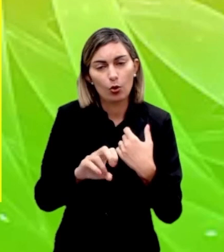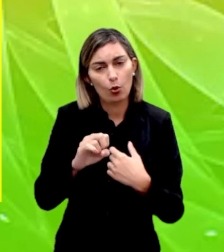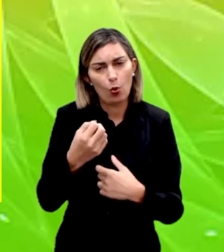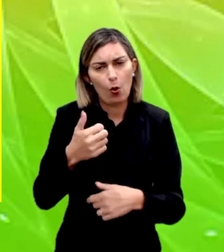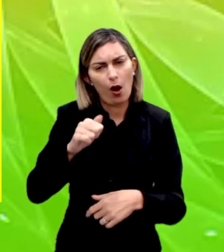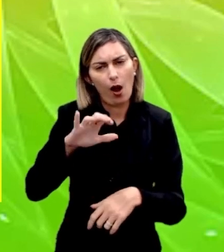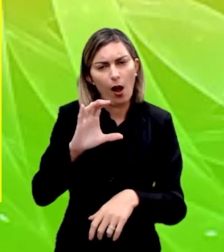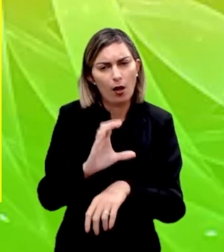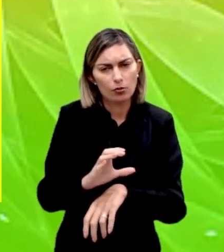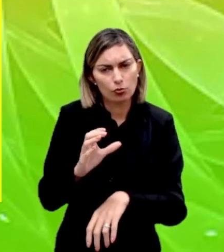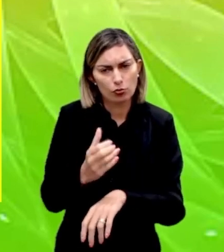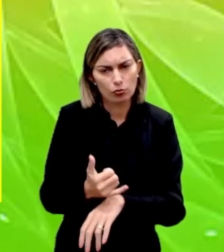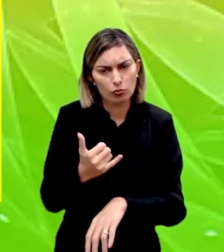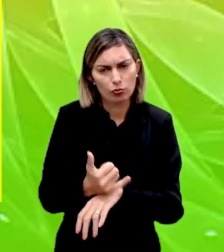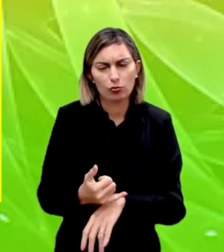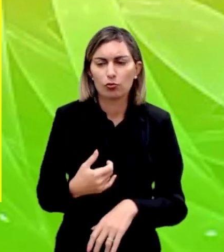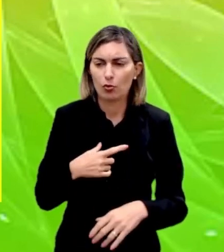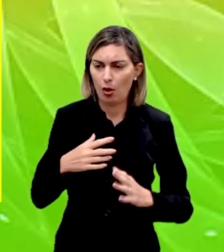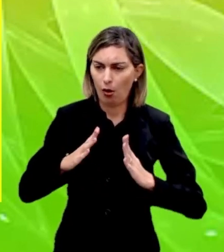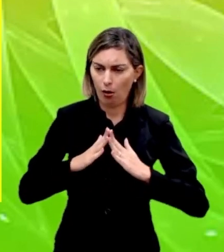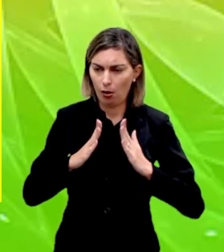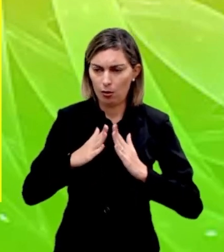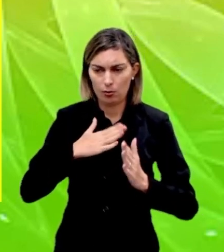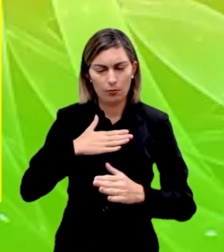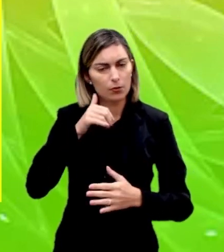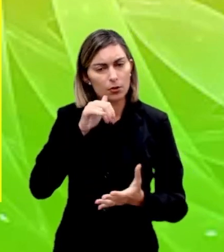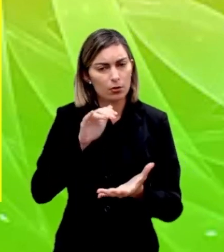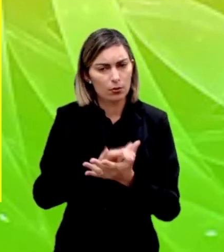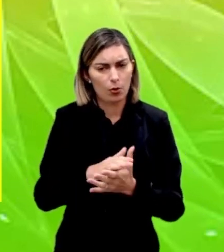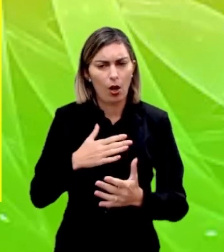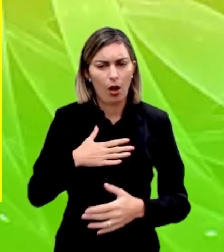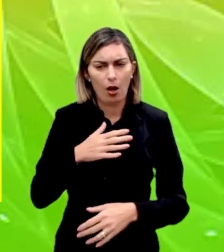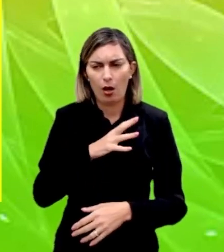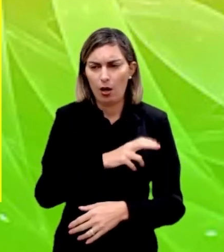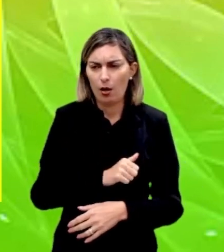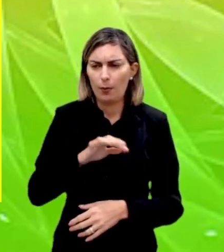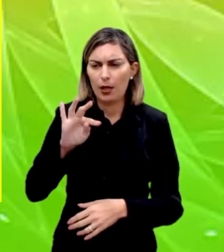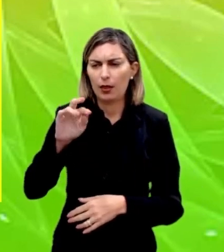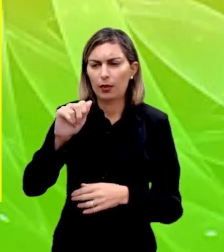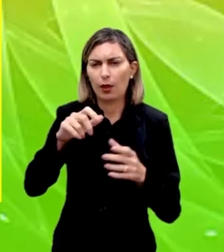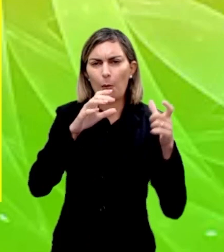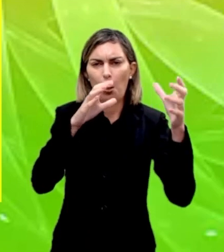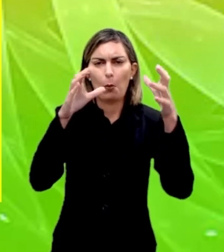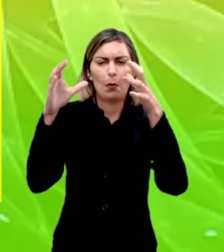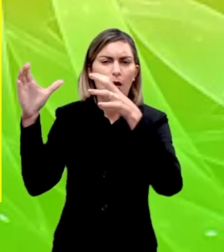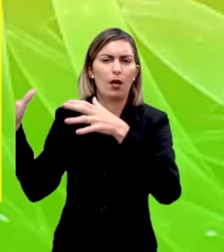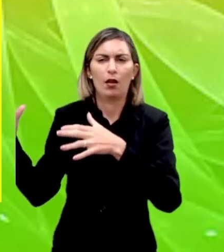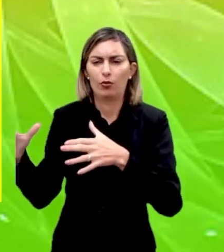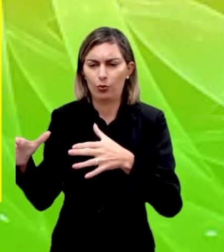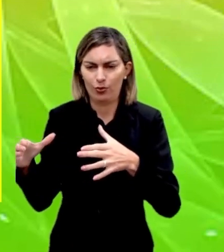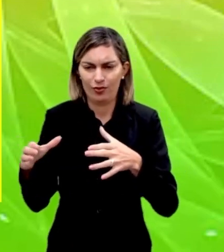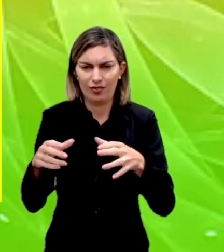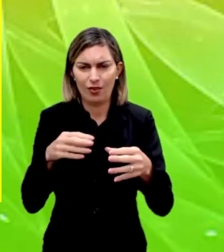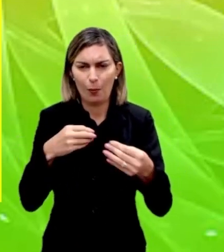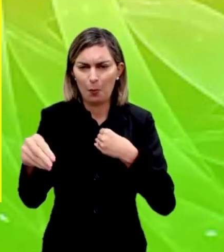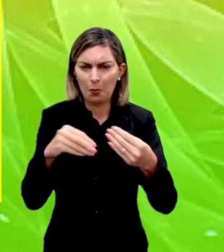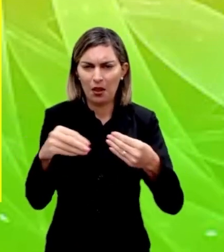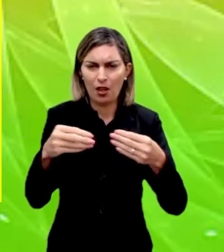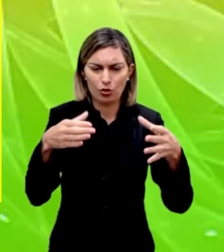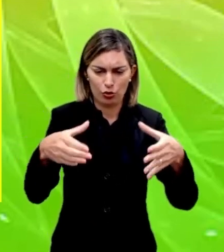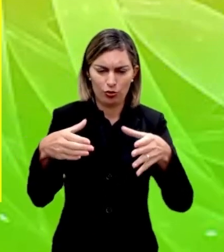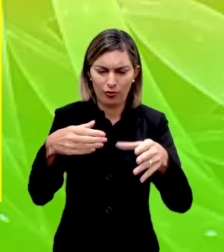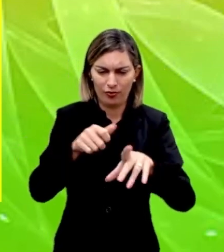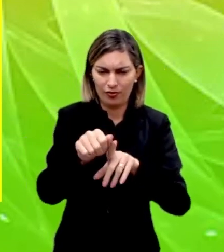aço. Lá em casa, por exemplo, minha mulher adora Tupperware. Tem Tupperware até para tudo que você imaginar lá,